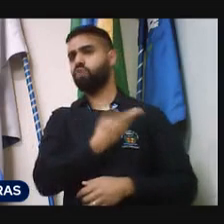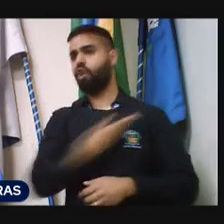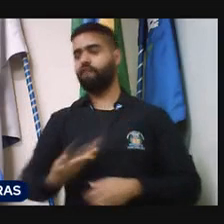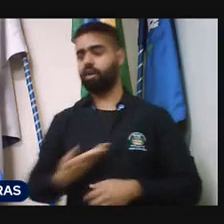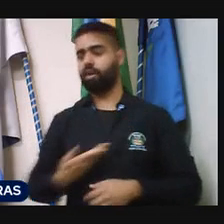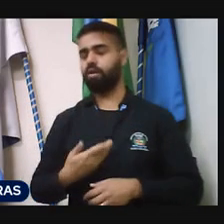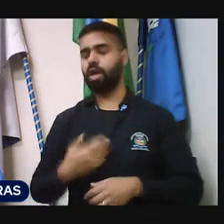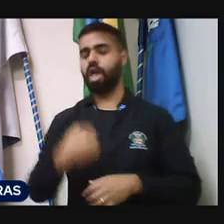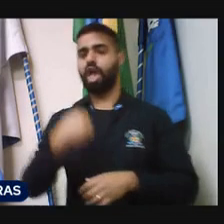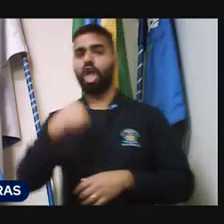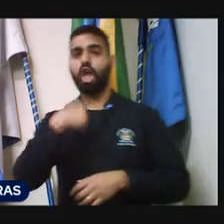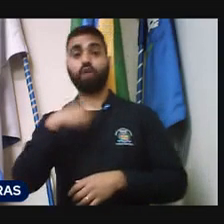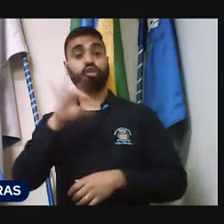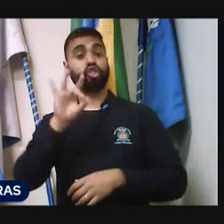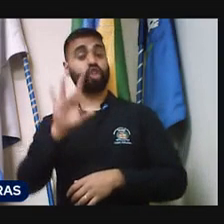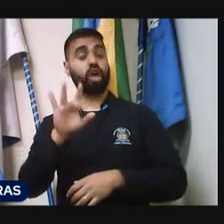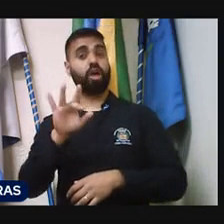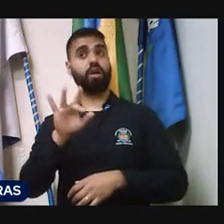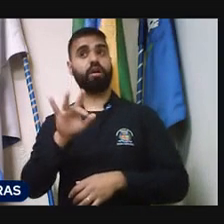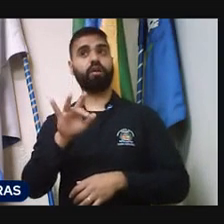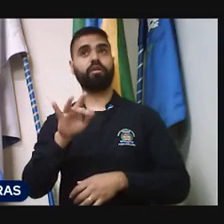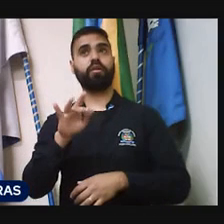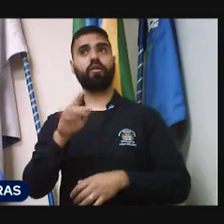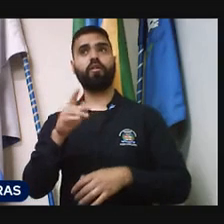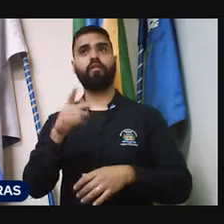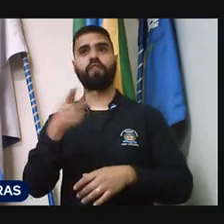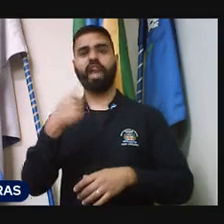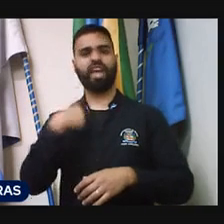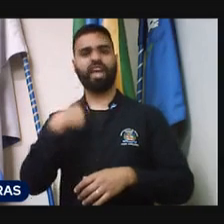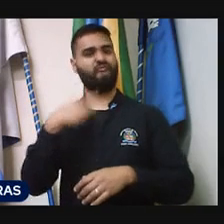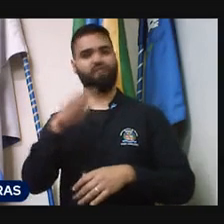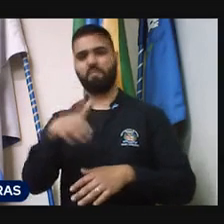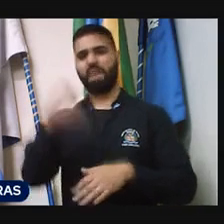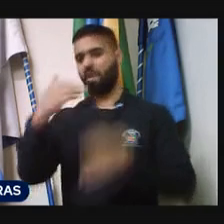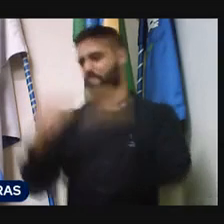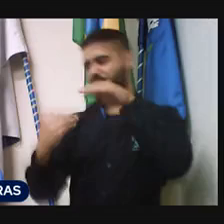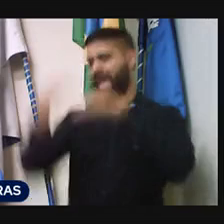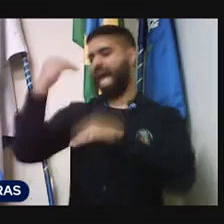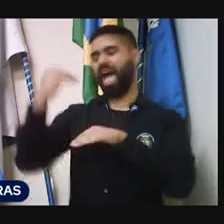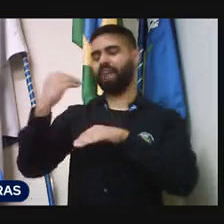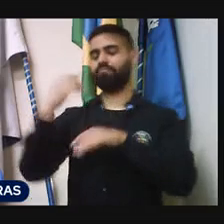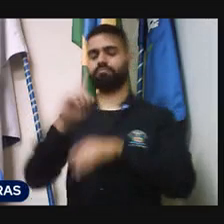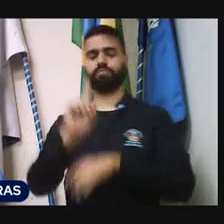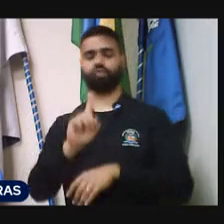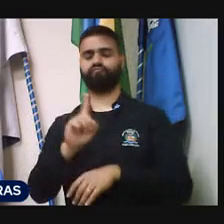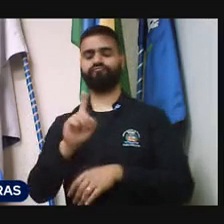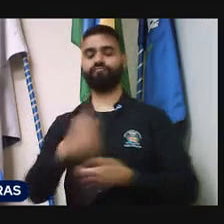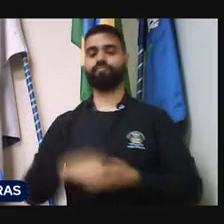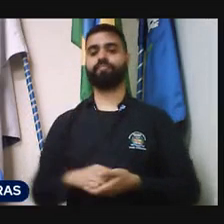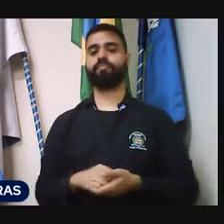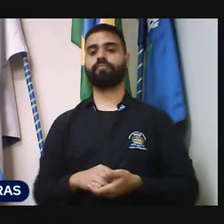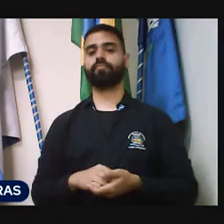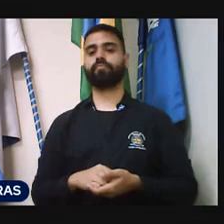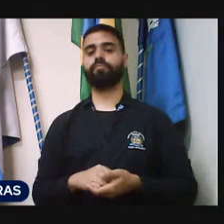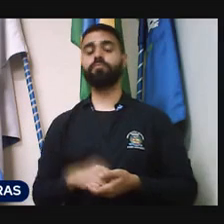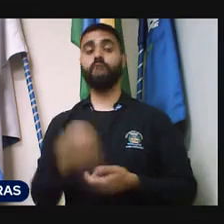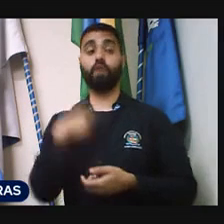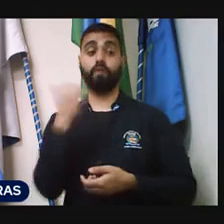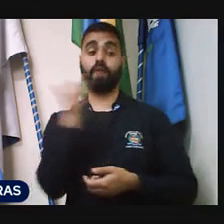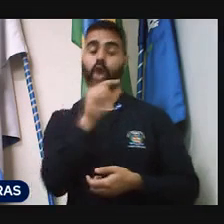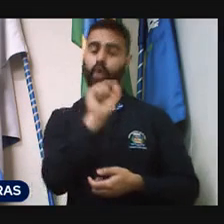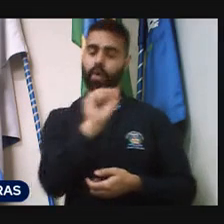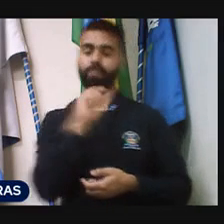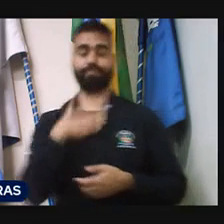não vou tomar dizer que o senhor foi melhorar ninguém eu vou dizer que o senhor seguinte show Magno